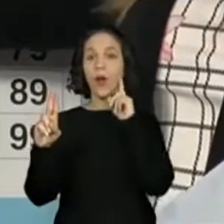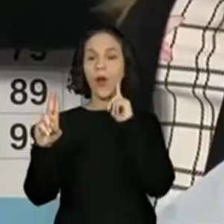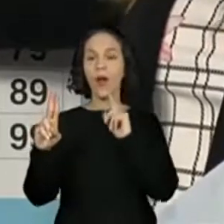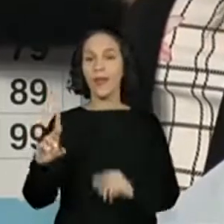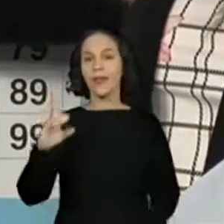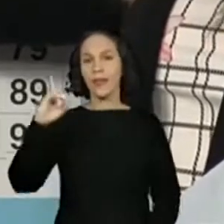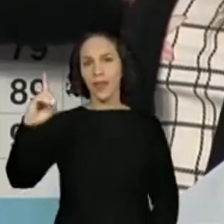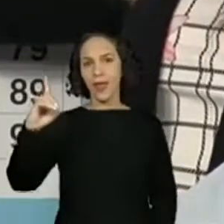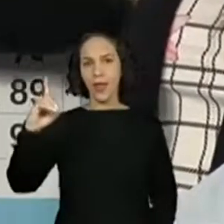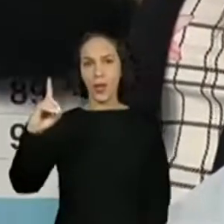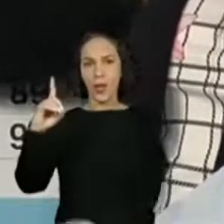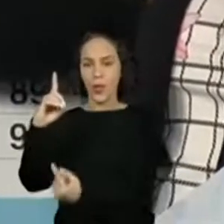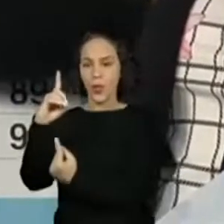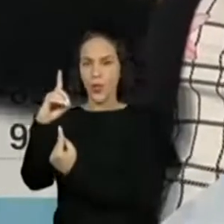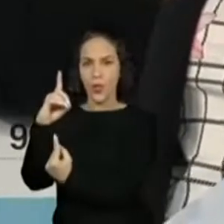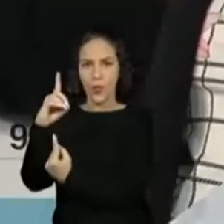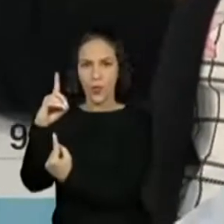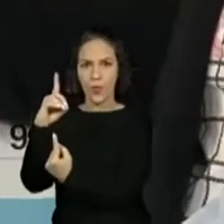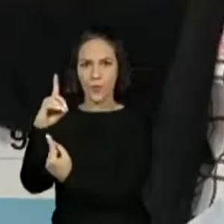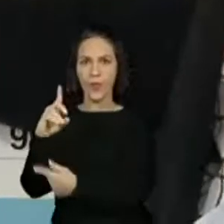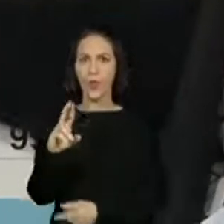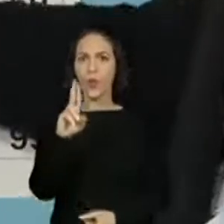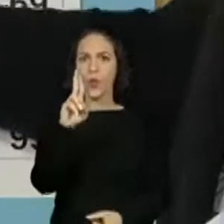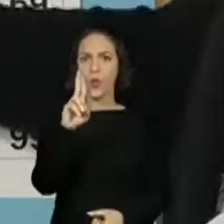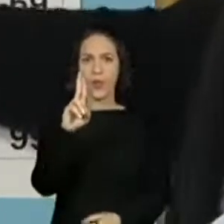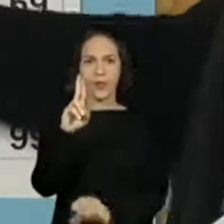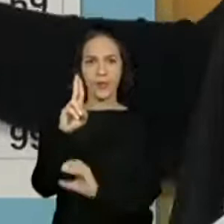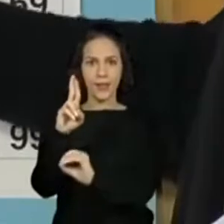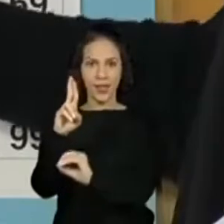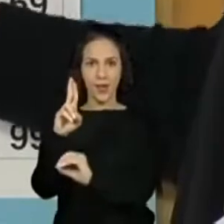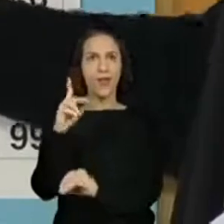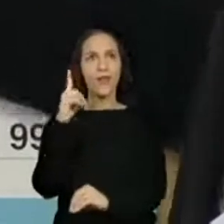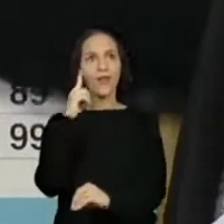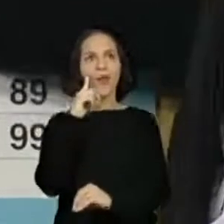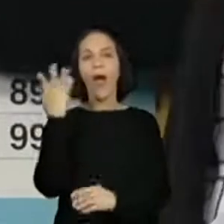dezena. Olha só, o primeiro algarismo aqui é sempre um.